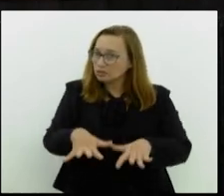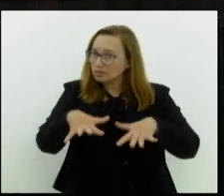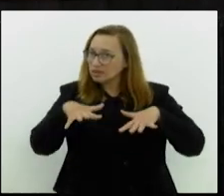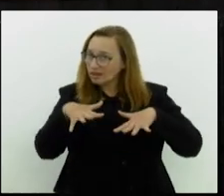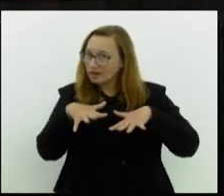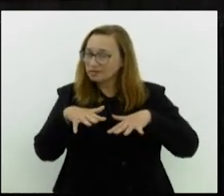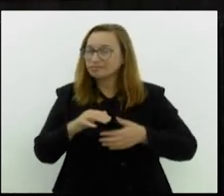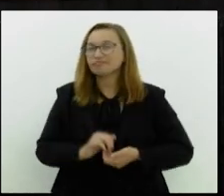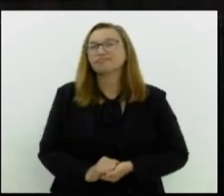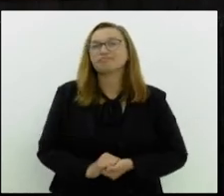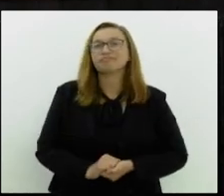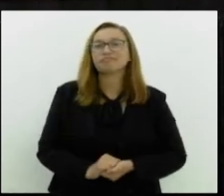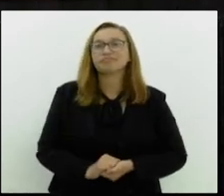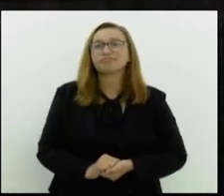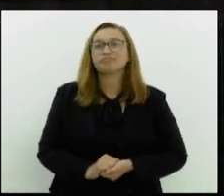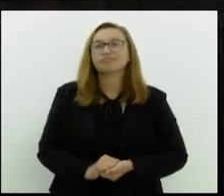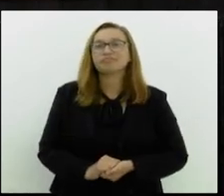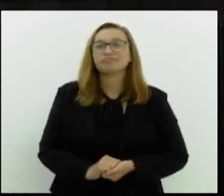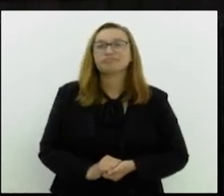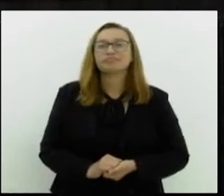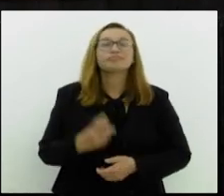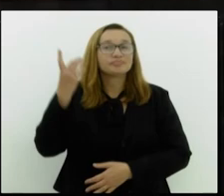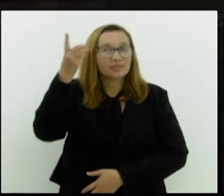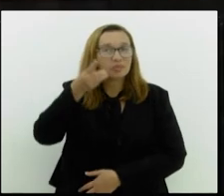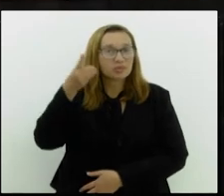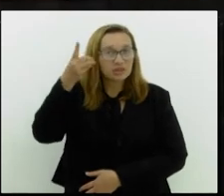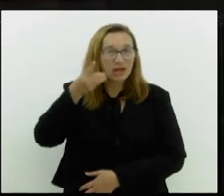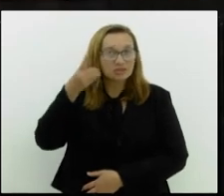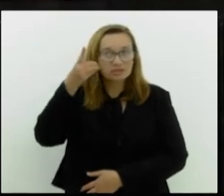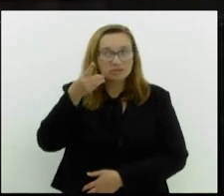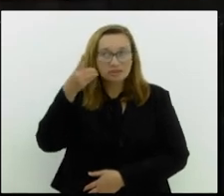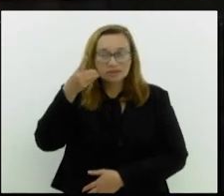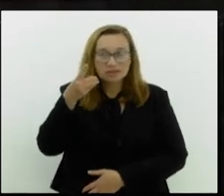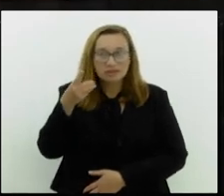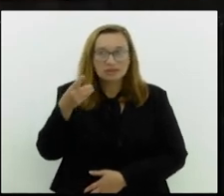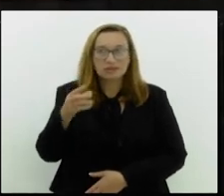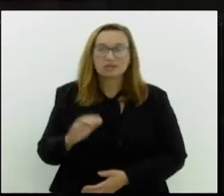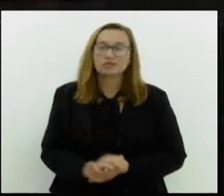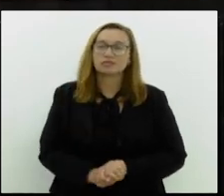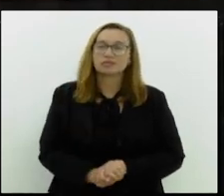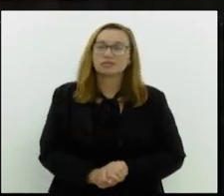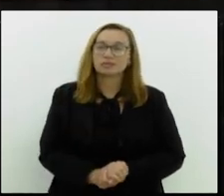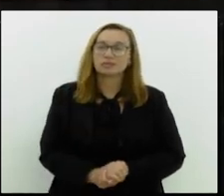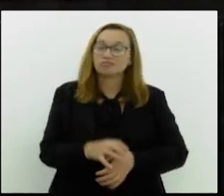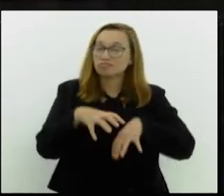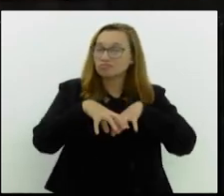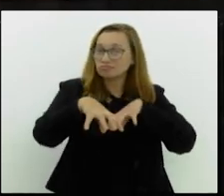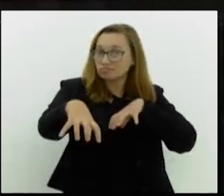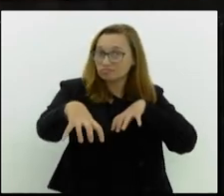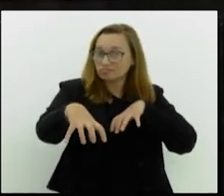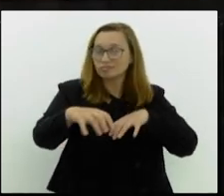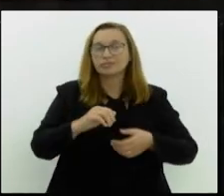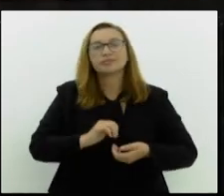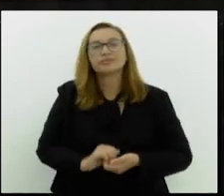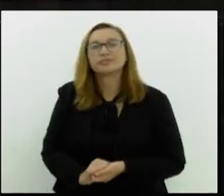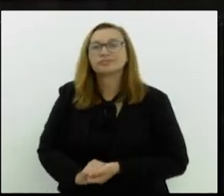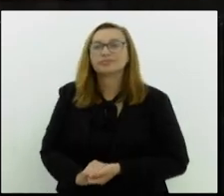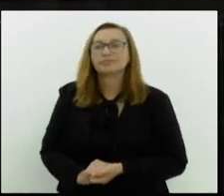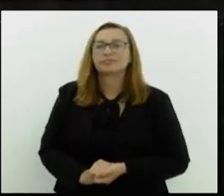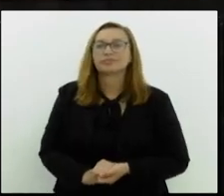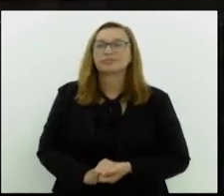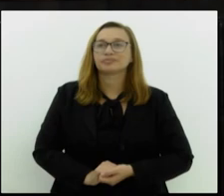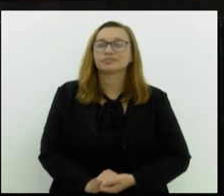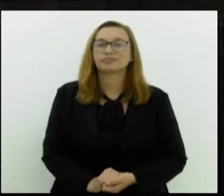plenário, senhoras e senhores deputados que nos assistem de forma remota,